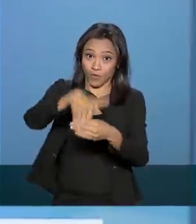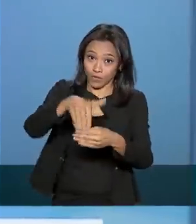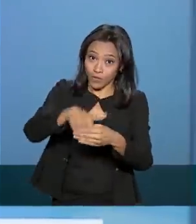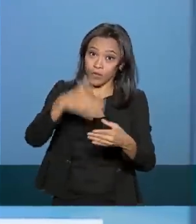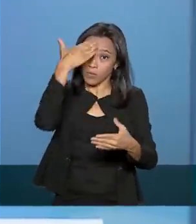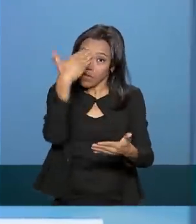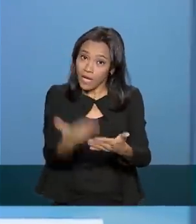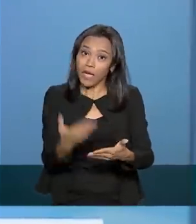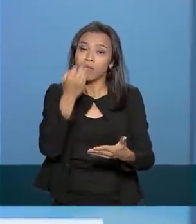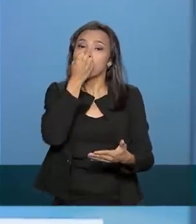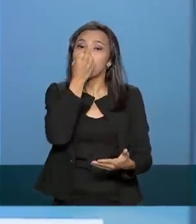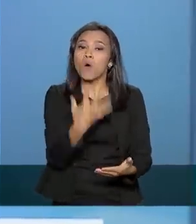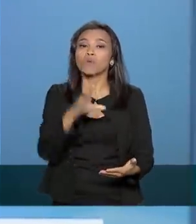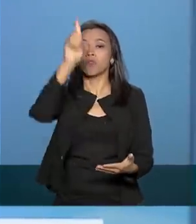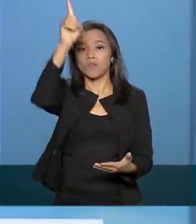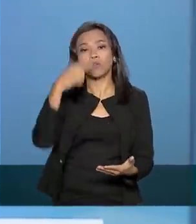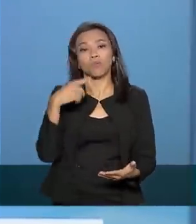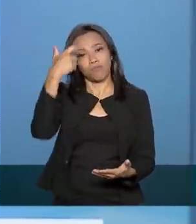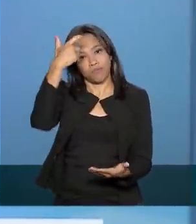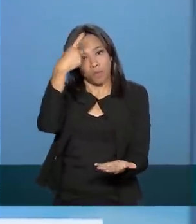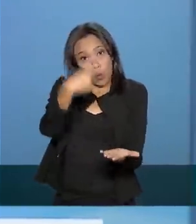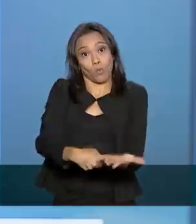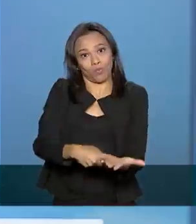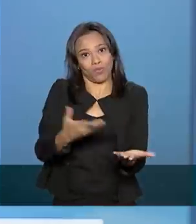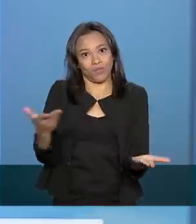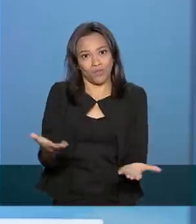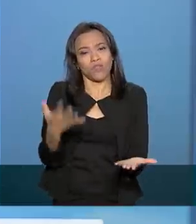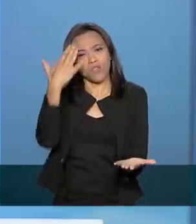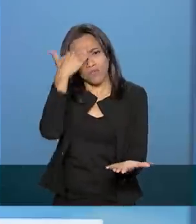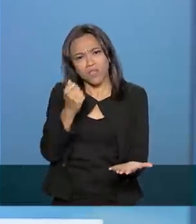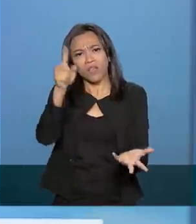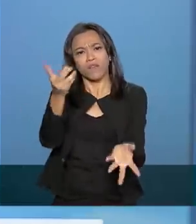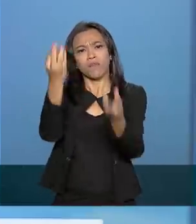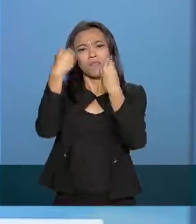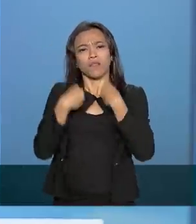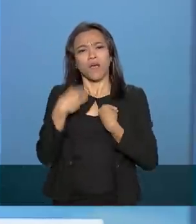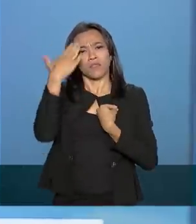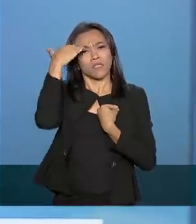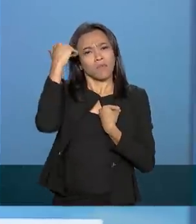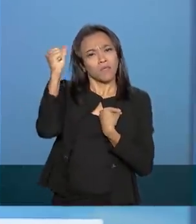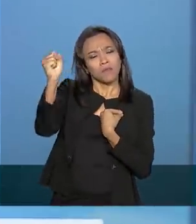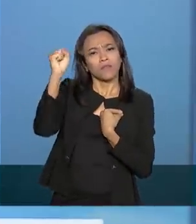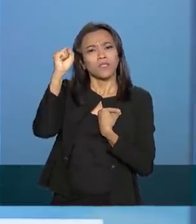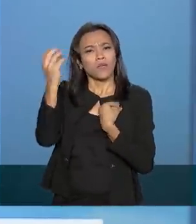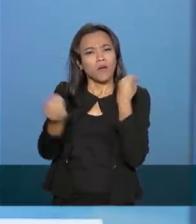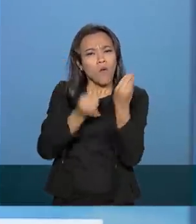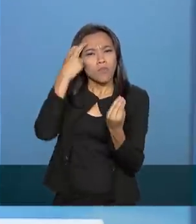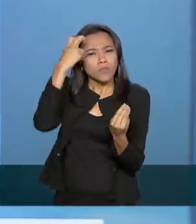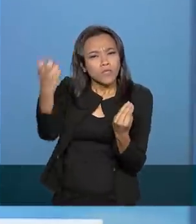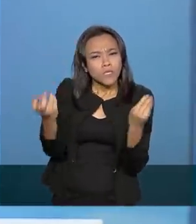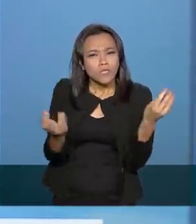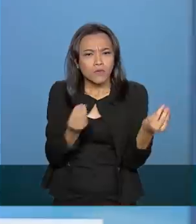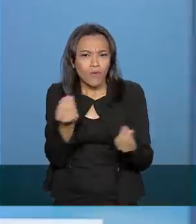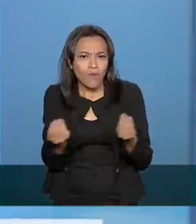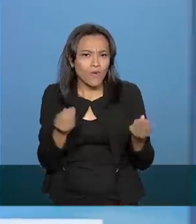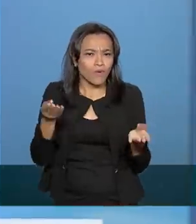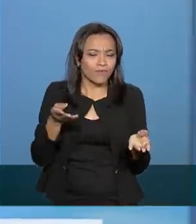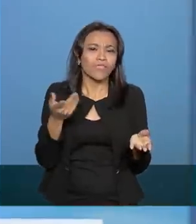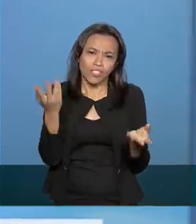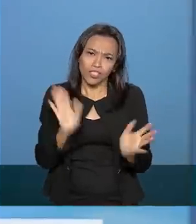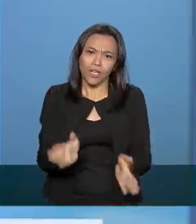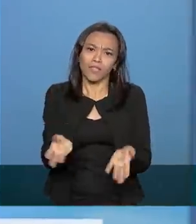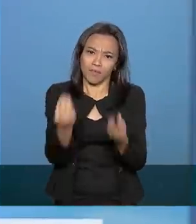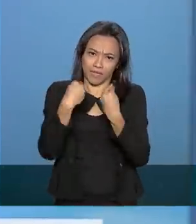obrigado, meu bom Deus, por essa missão e sei que ele me dará muito mais que sabedoria para conduzir o destino dessa nação, como já tem me